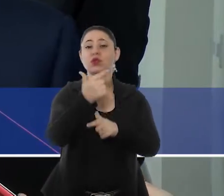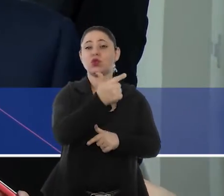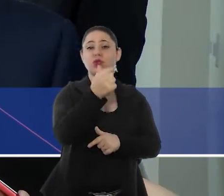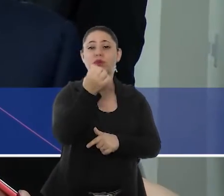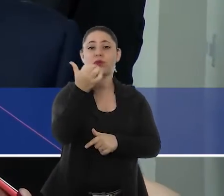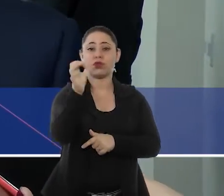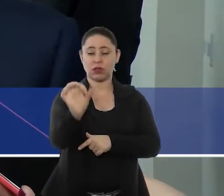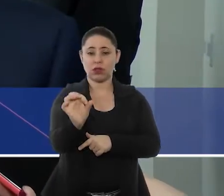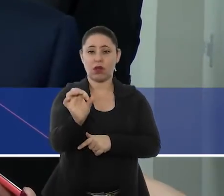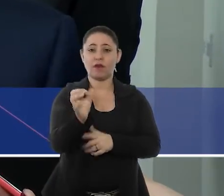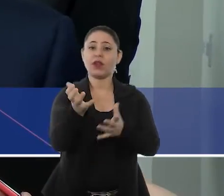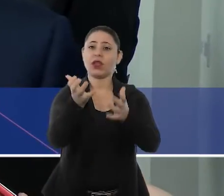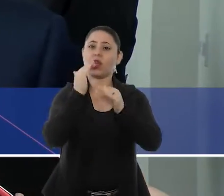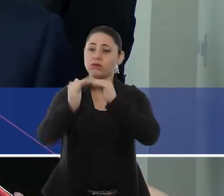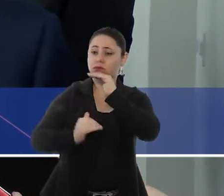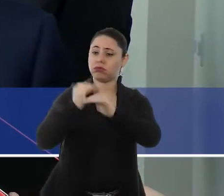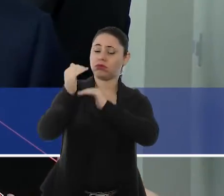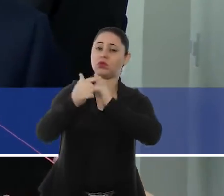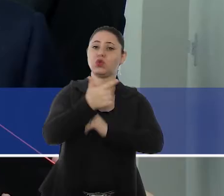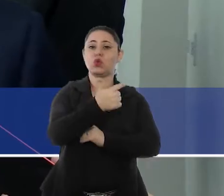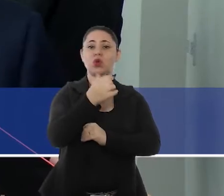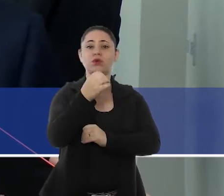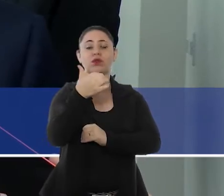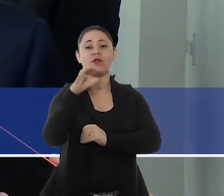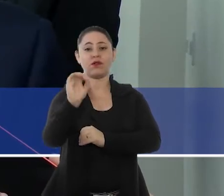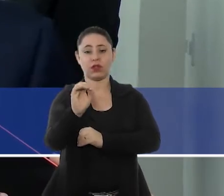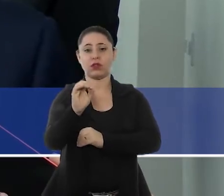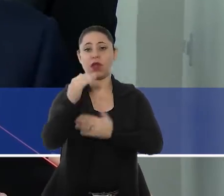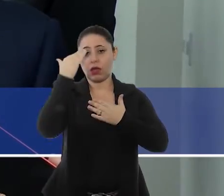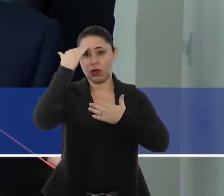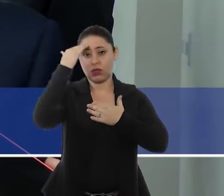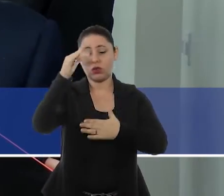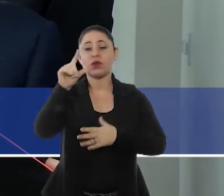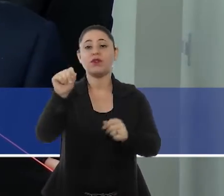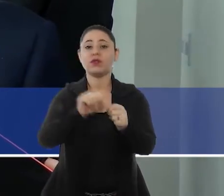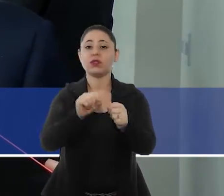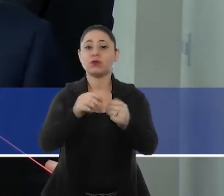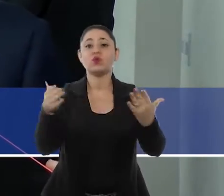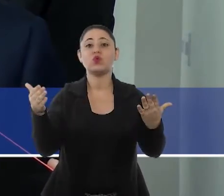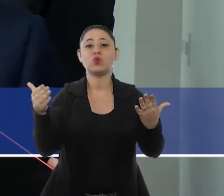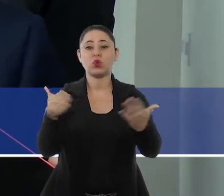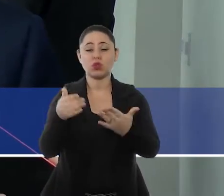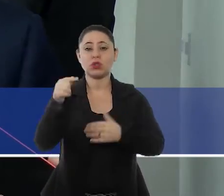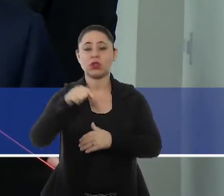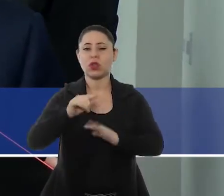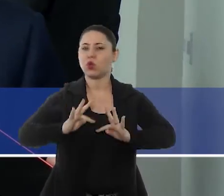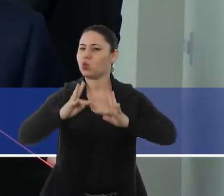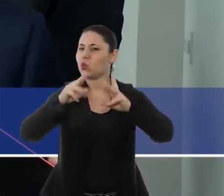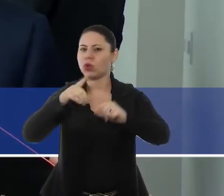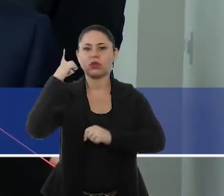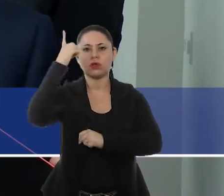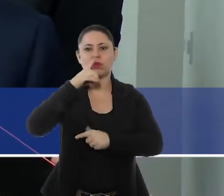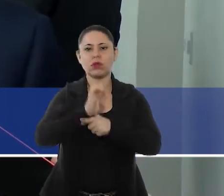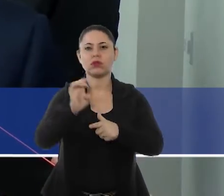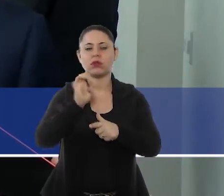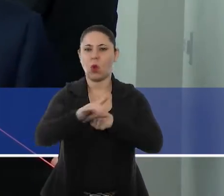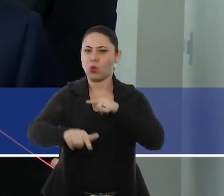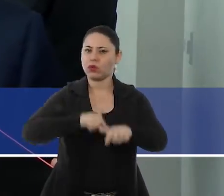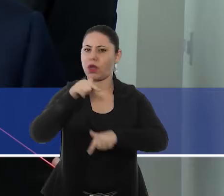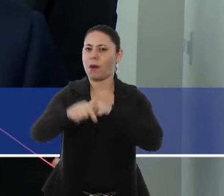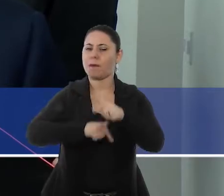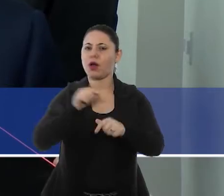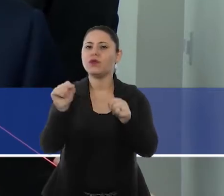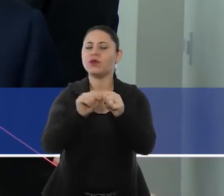forma, com problemas em 2019 e pretendem avançar em 2020. Então, agradecer ao que estamos fazendo hoje